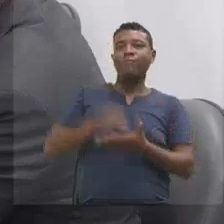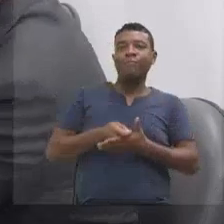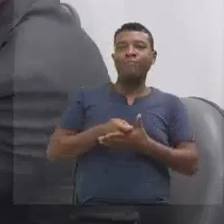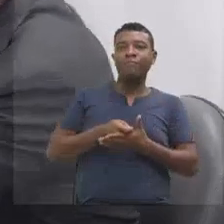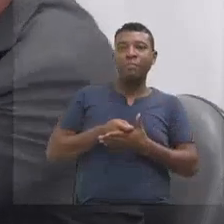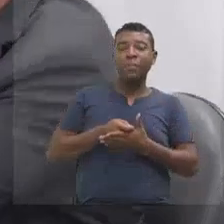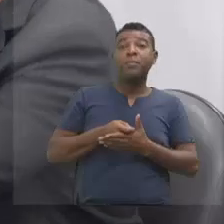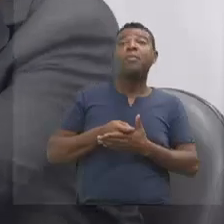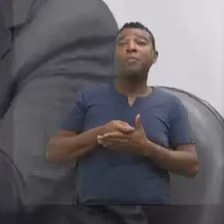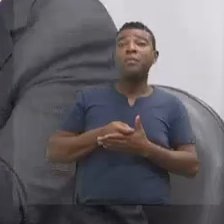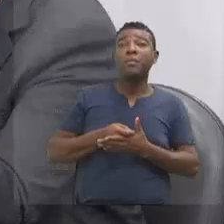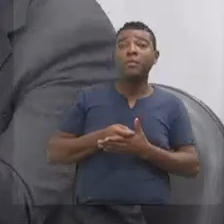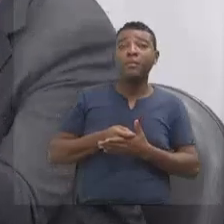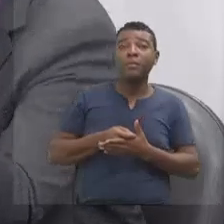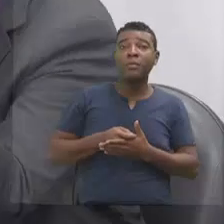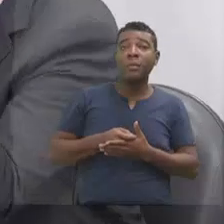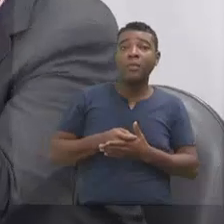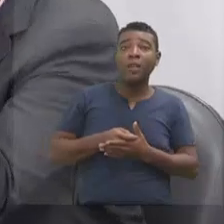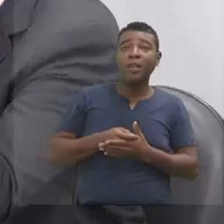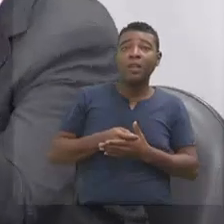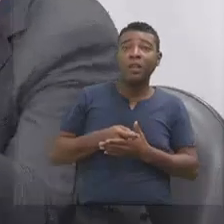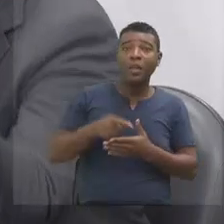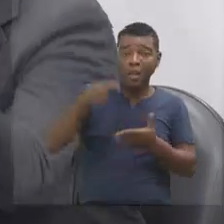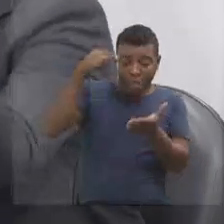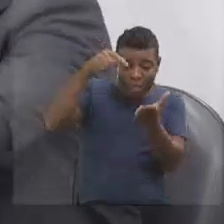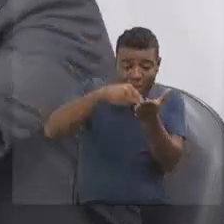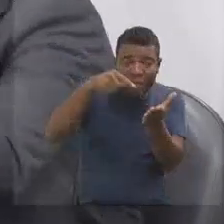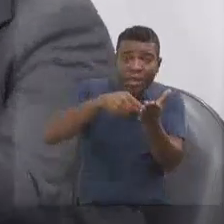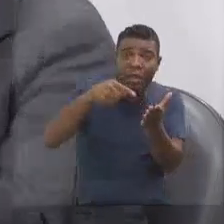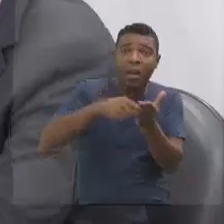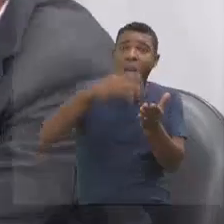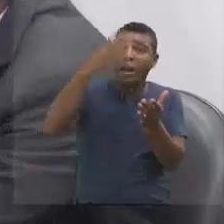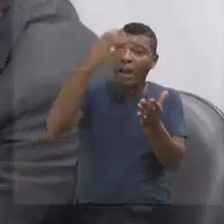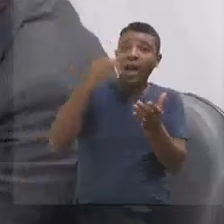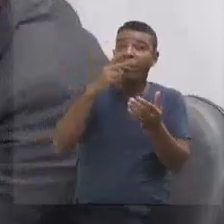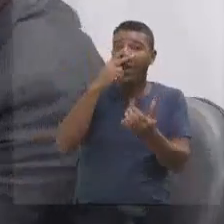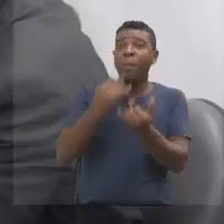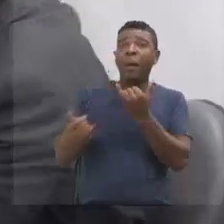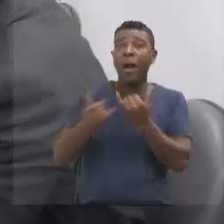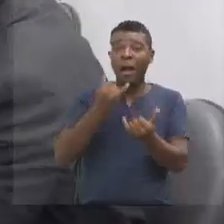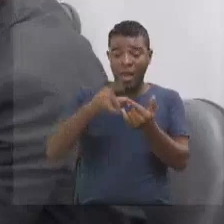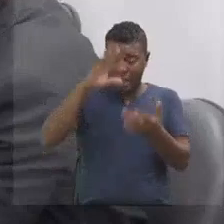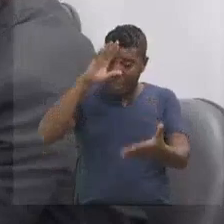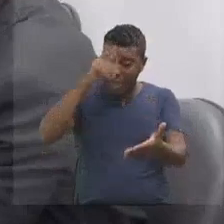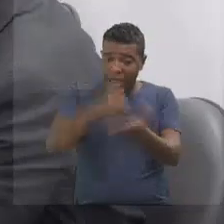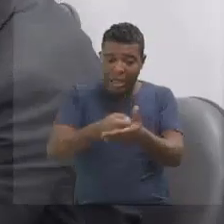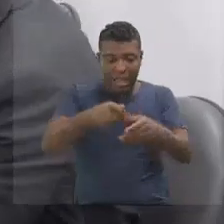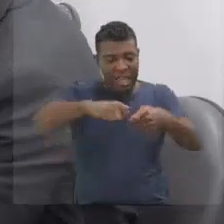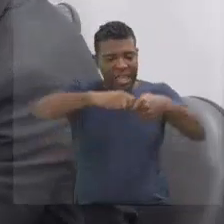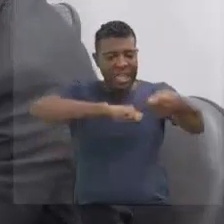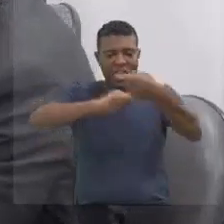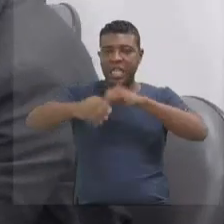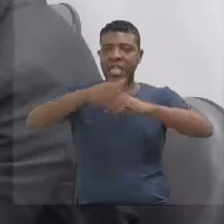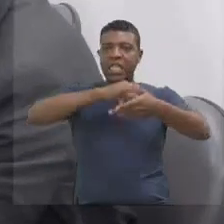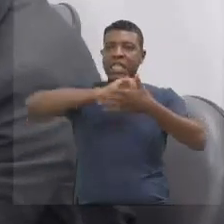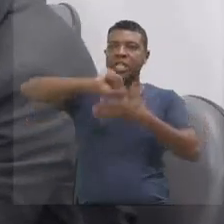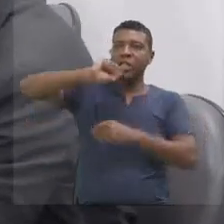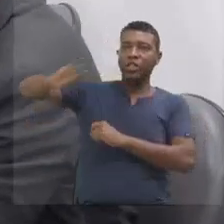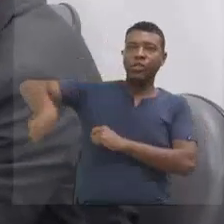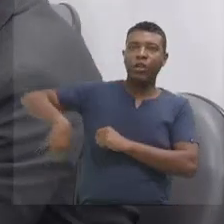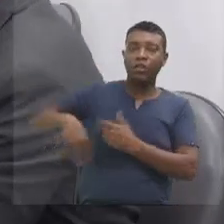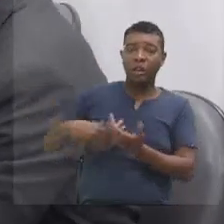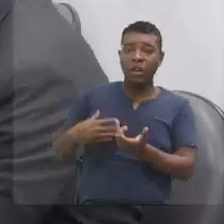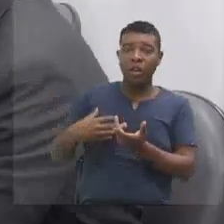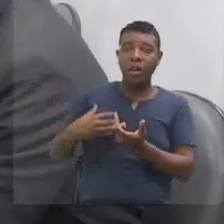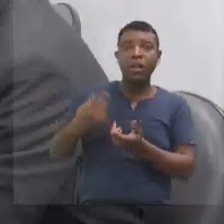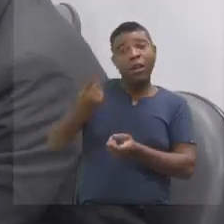isso é um ato grave parece que essa decisão foi rasgada e o papel nosso do